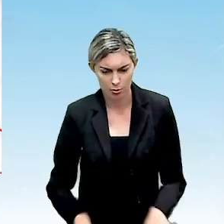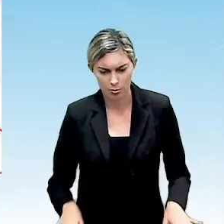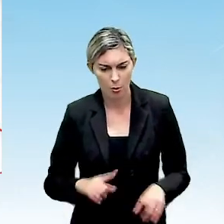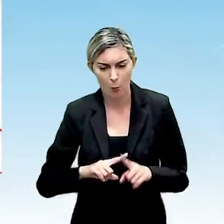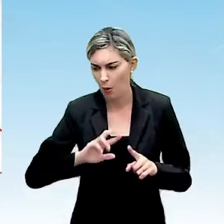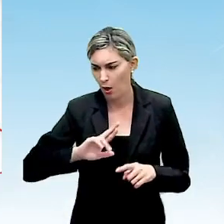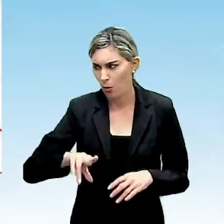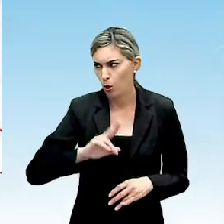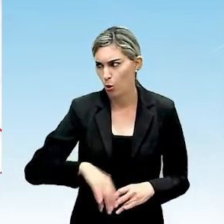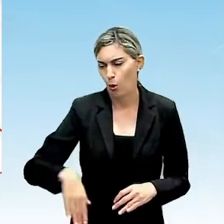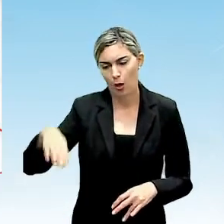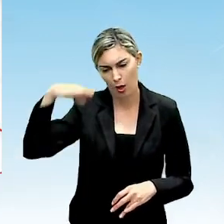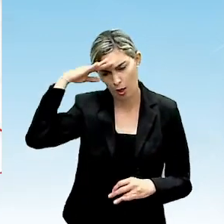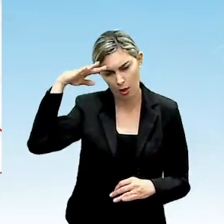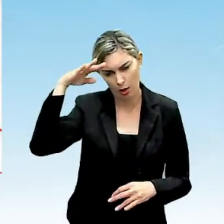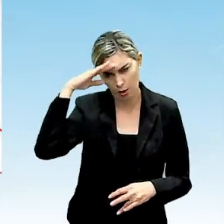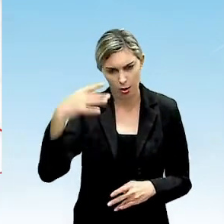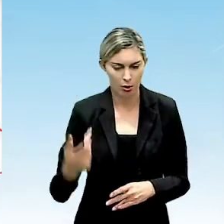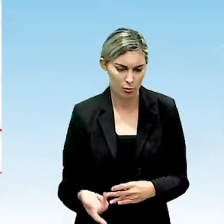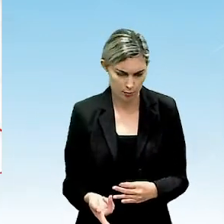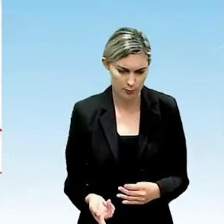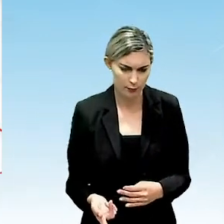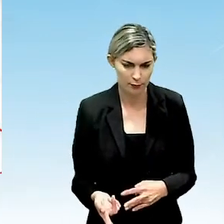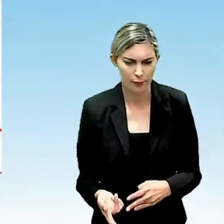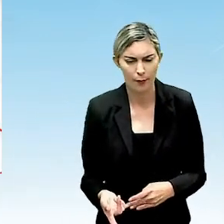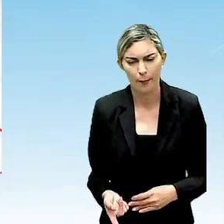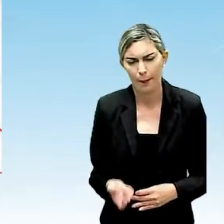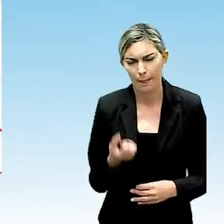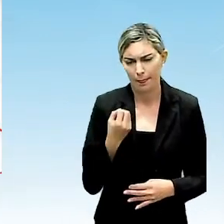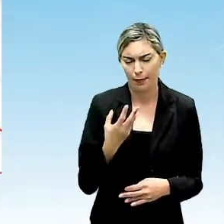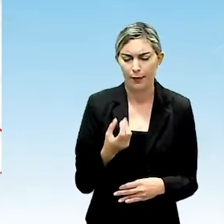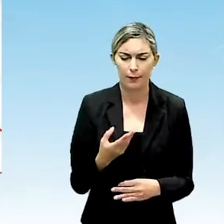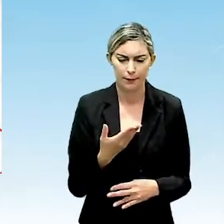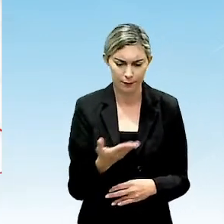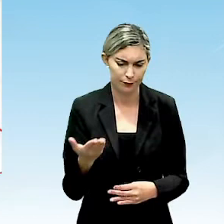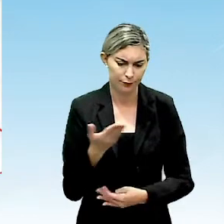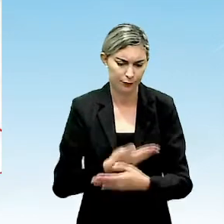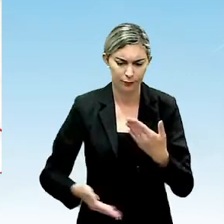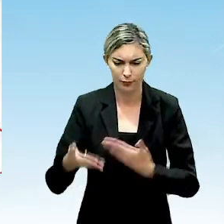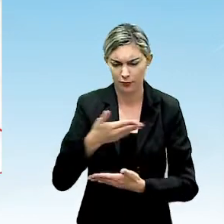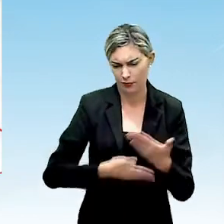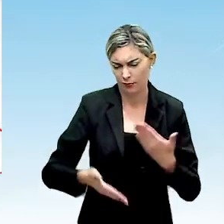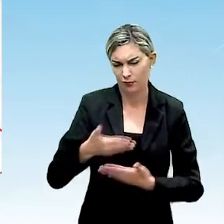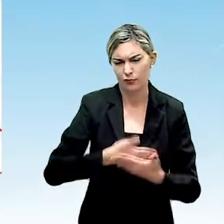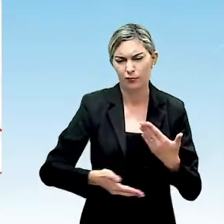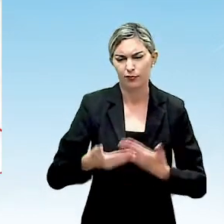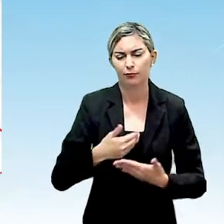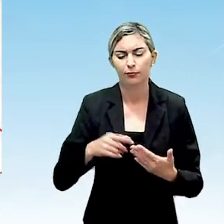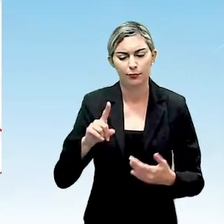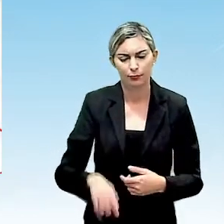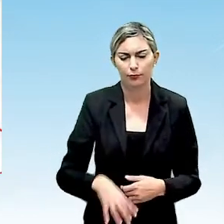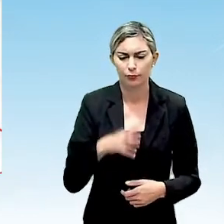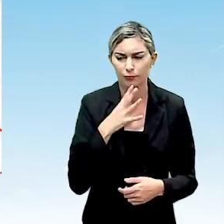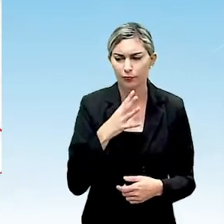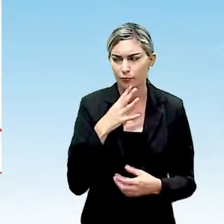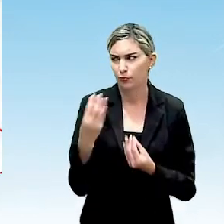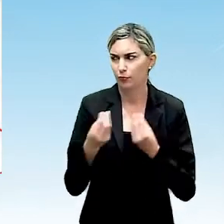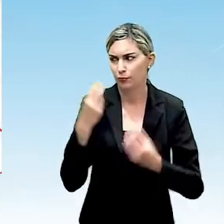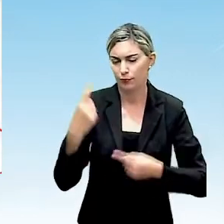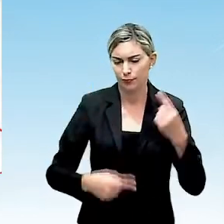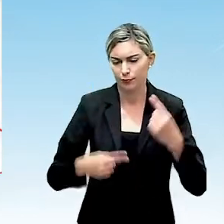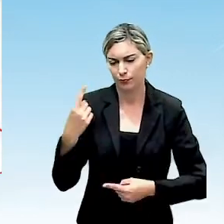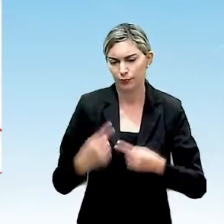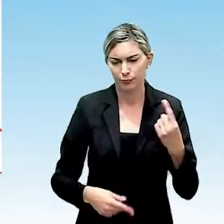são coronéis de patente. Beleza? Bom, essa relação de troca é conhecida como política